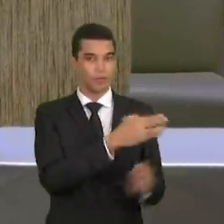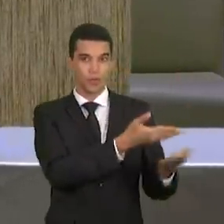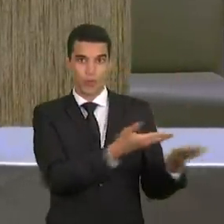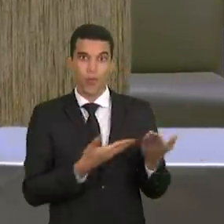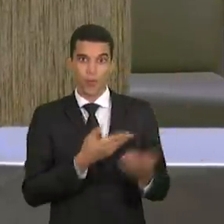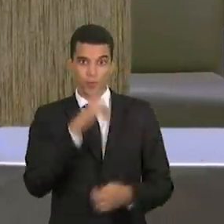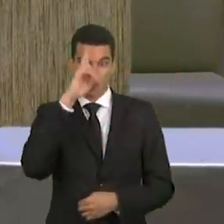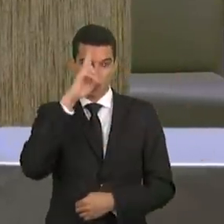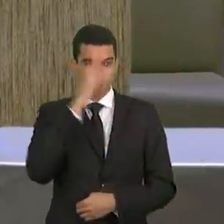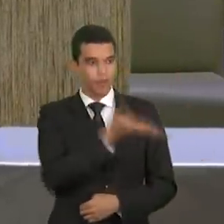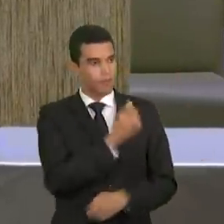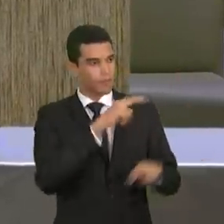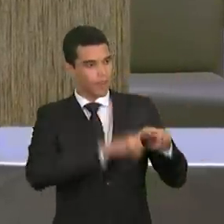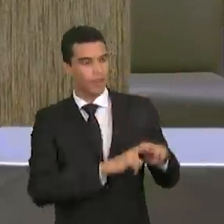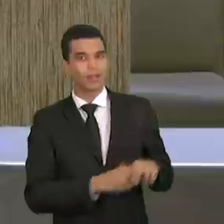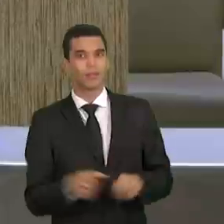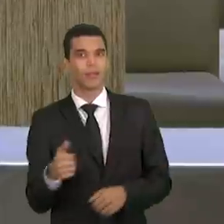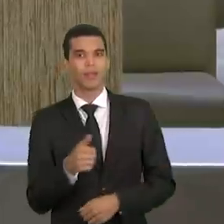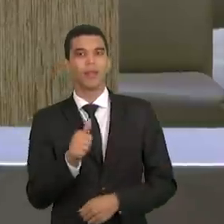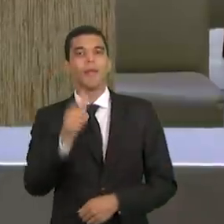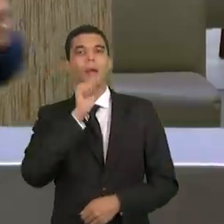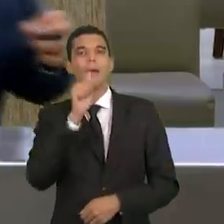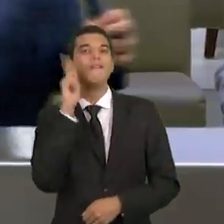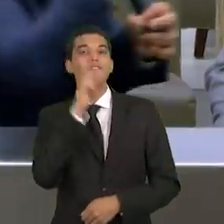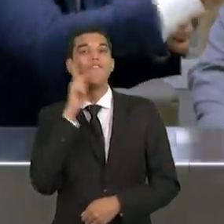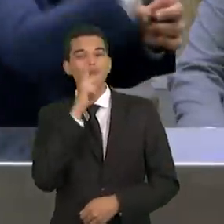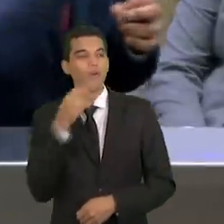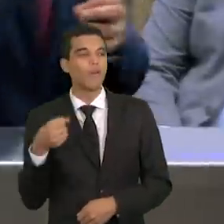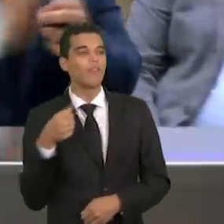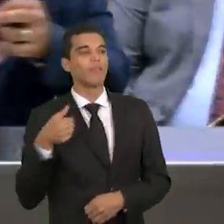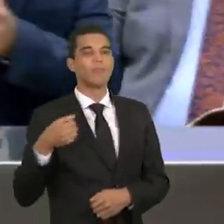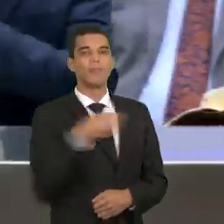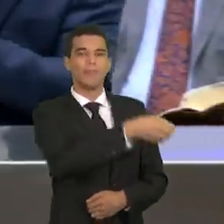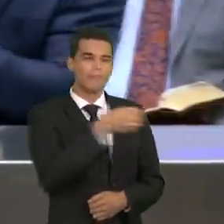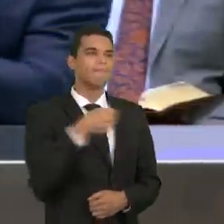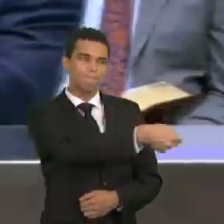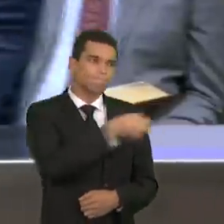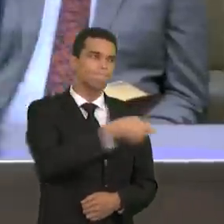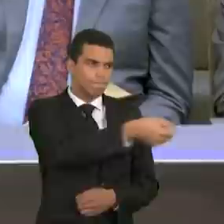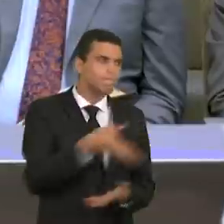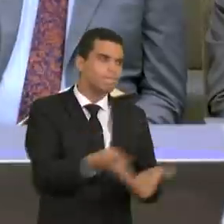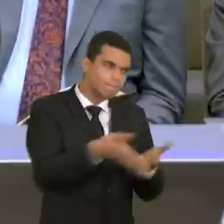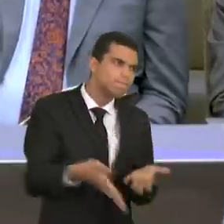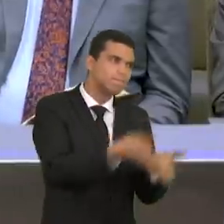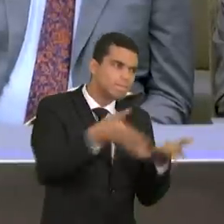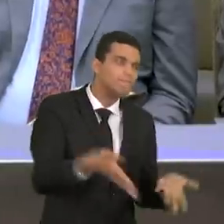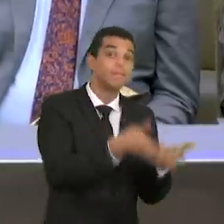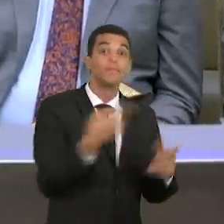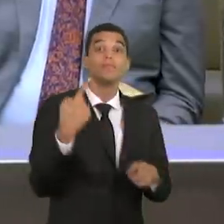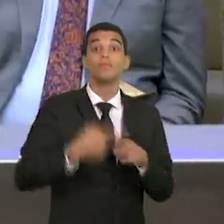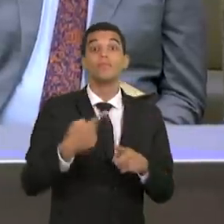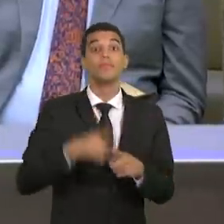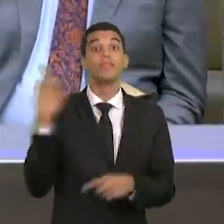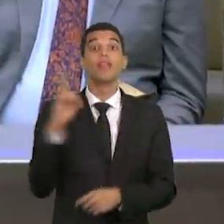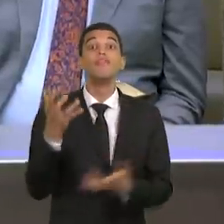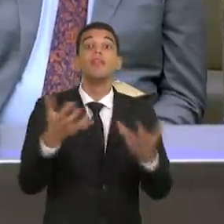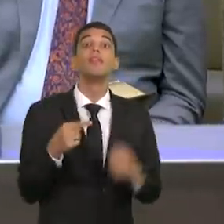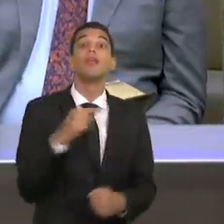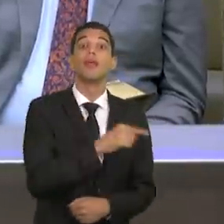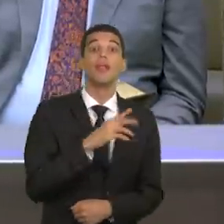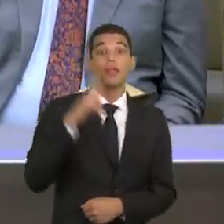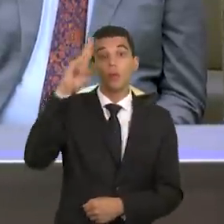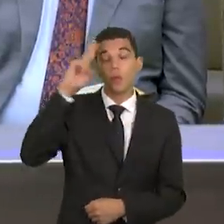Urias fica embriagado, e a intenção de Davi era que quando Urias ficasse embriagado, fosse para